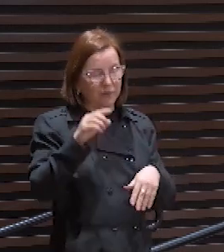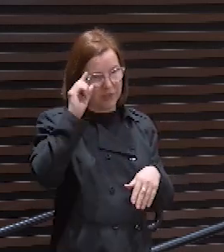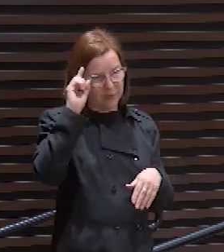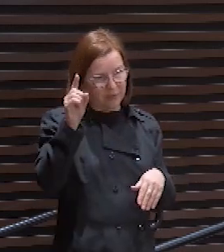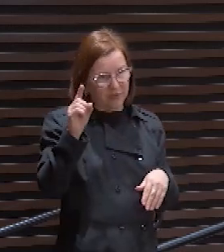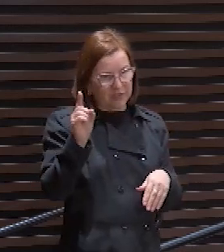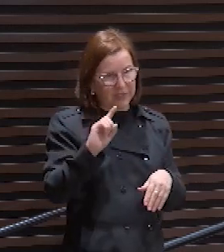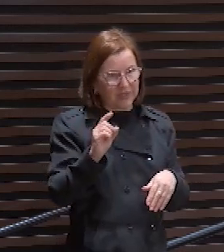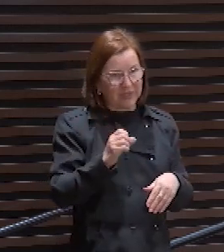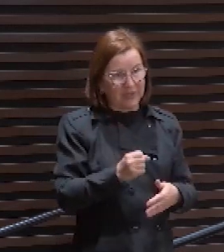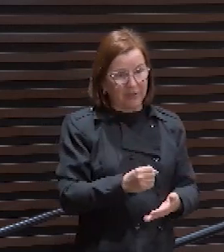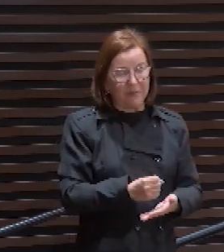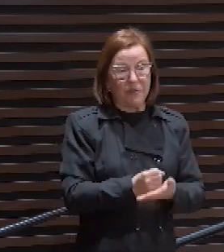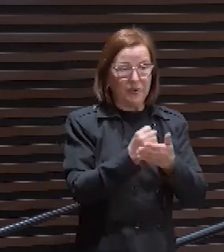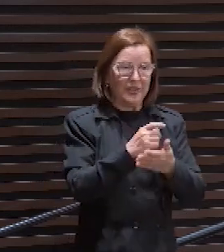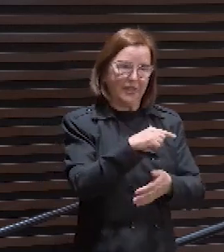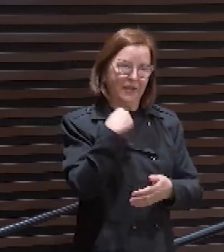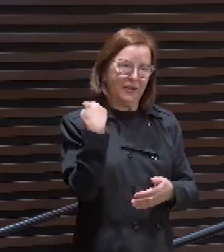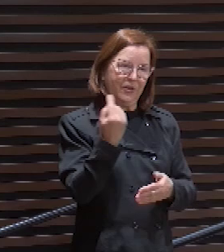Deus.